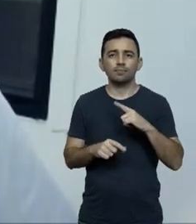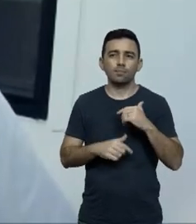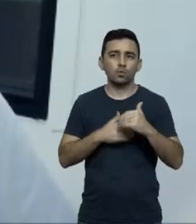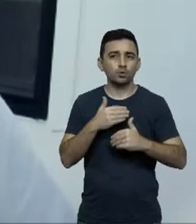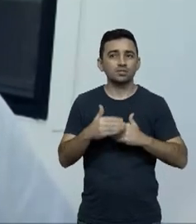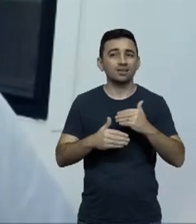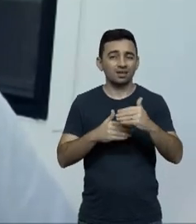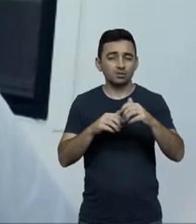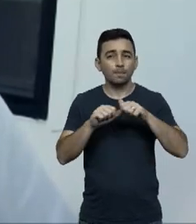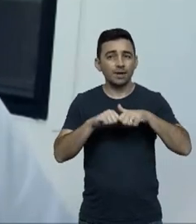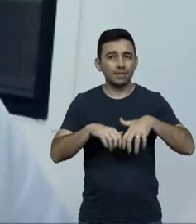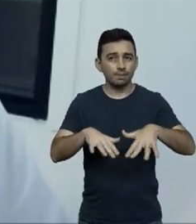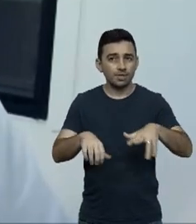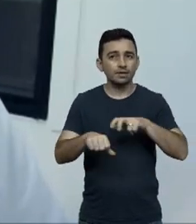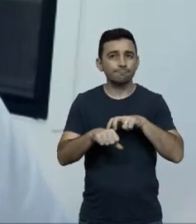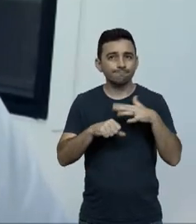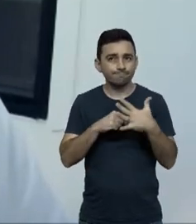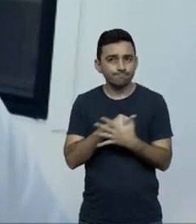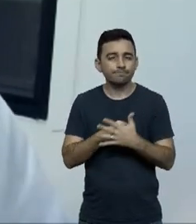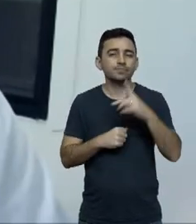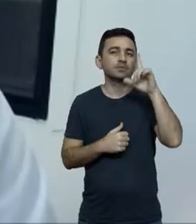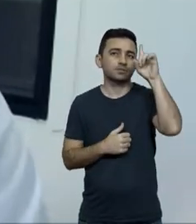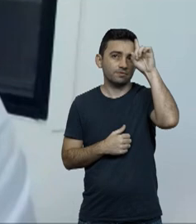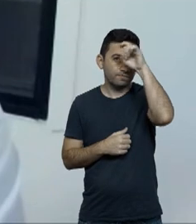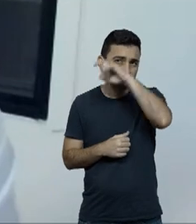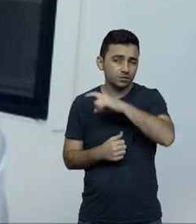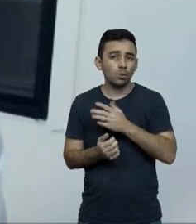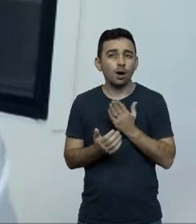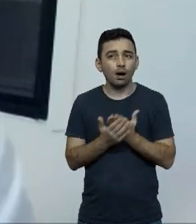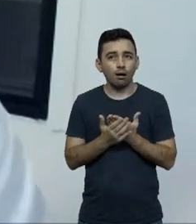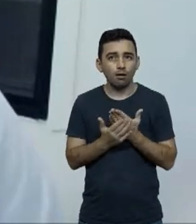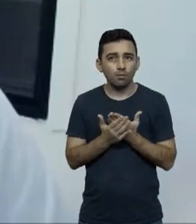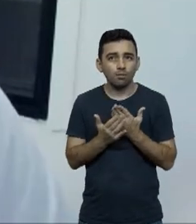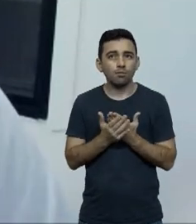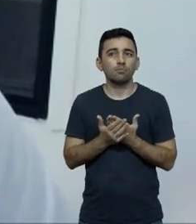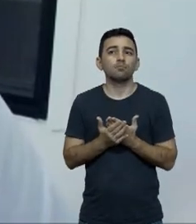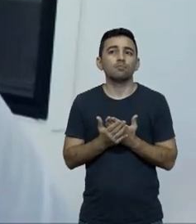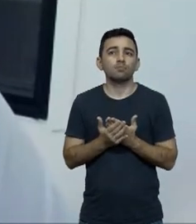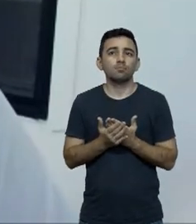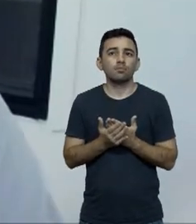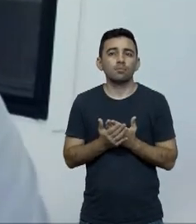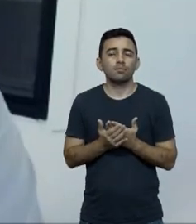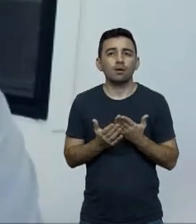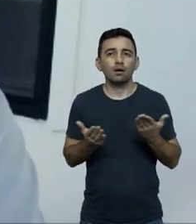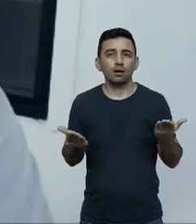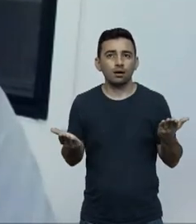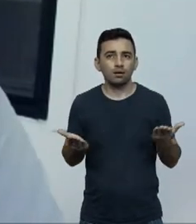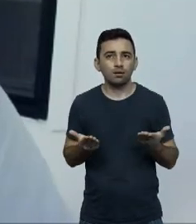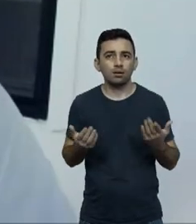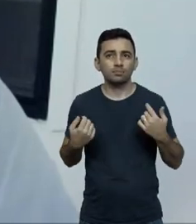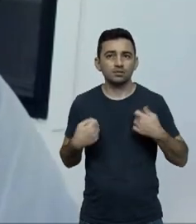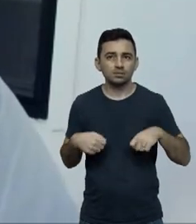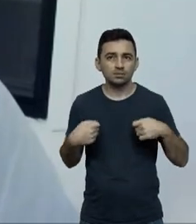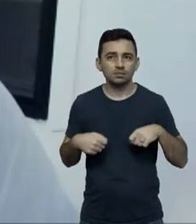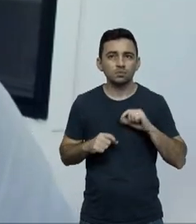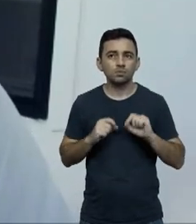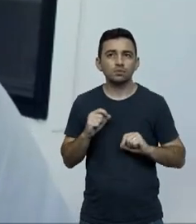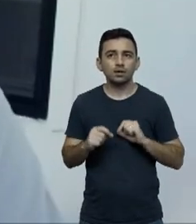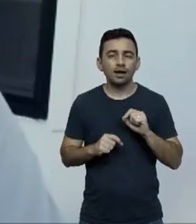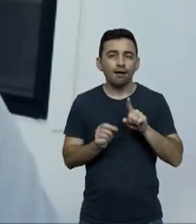de pandemias dificuldade de aulas Então a gente tem que ter também tem que